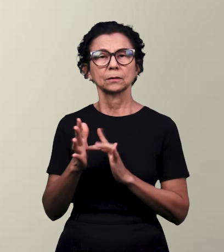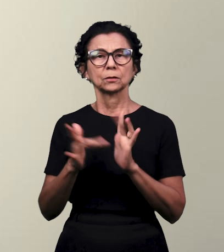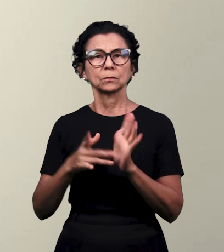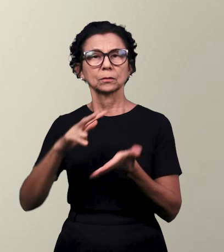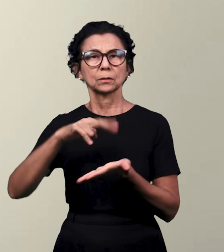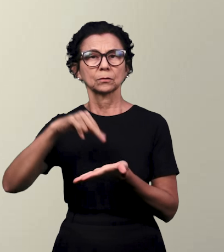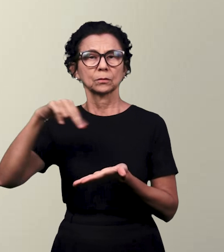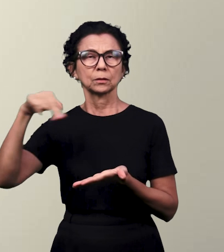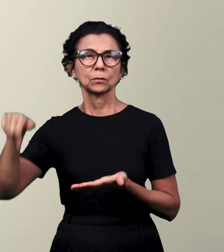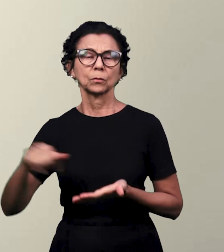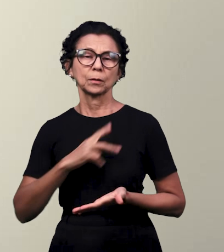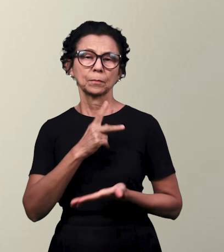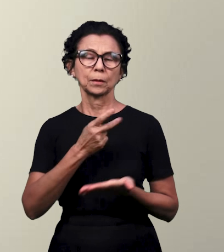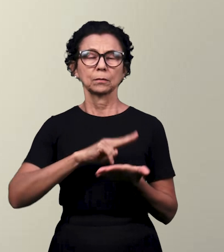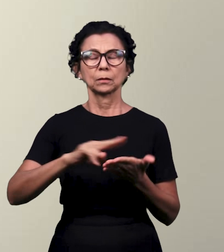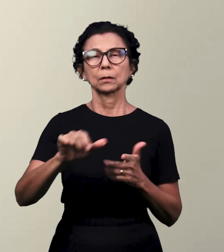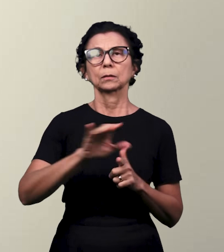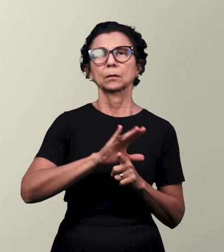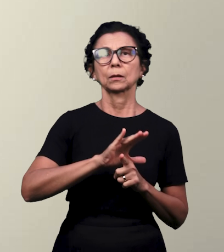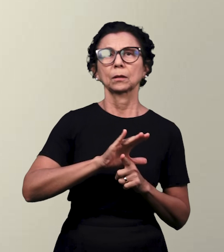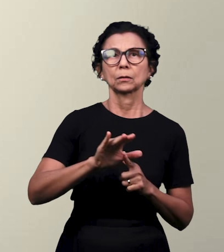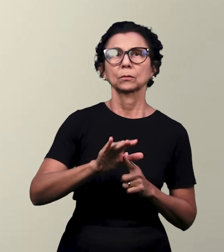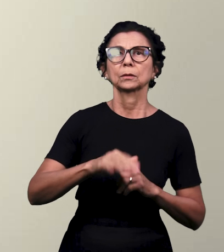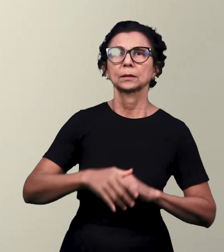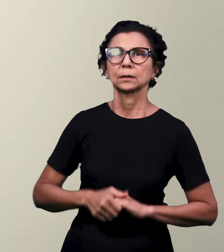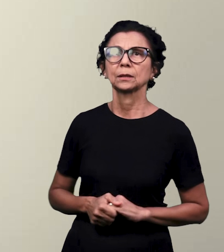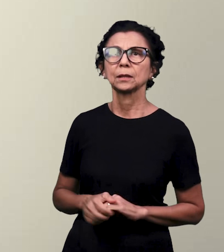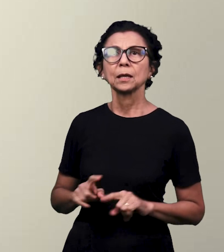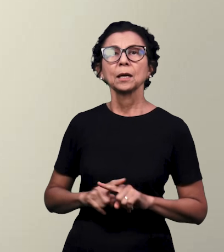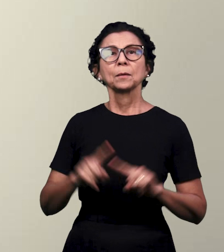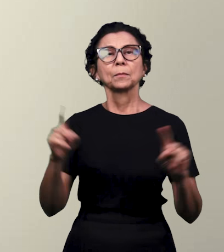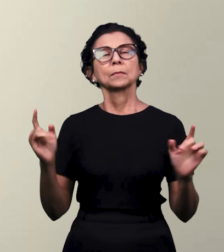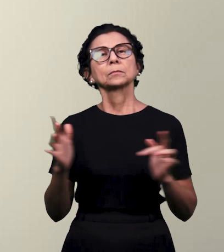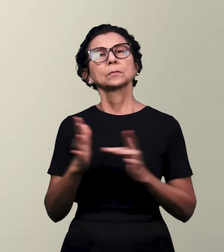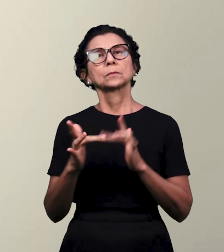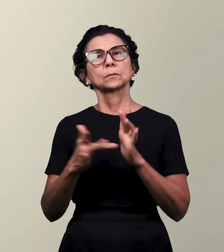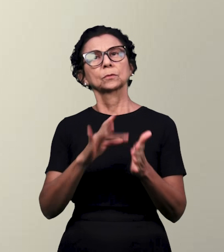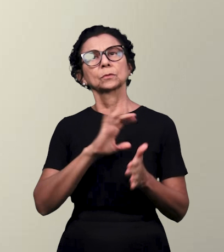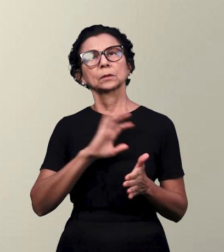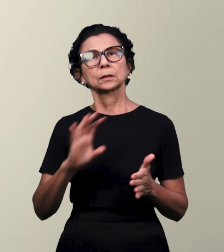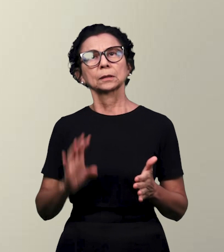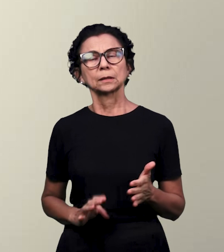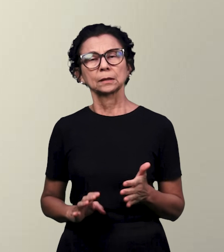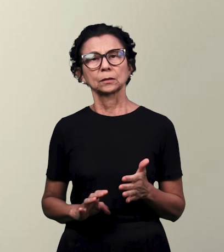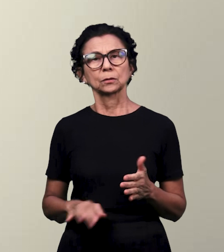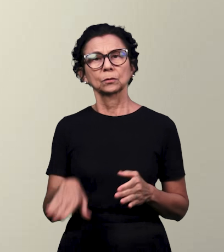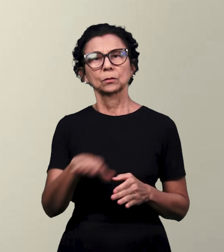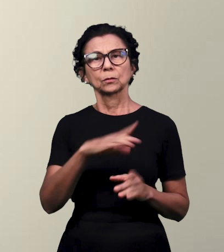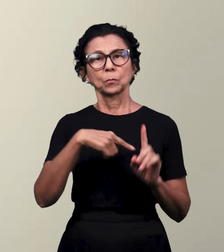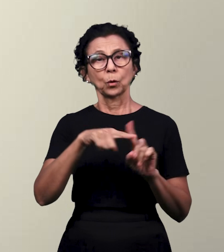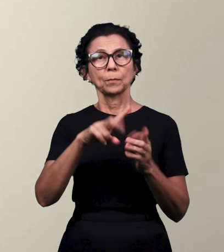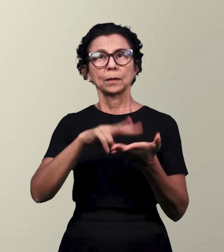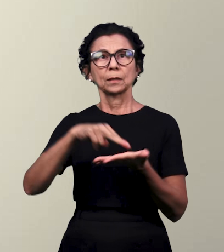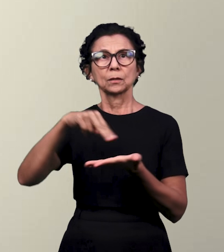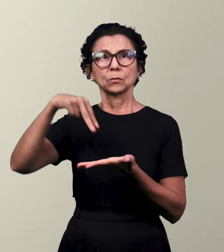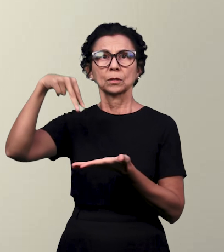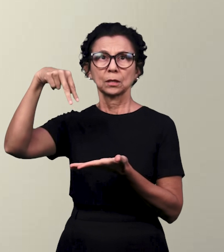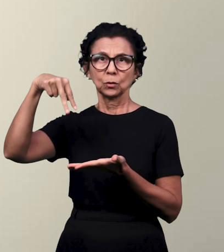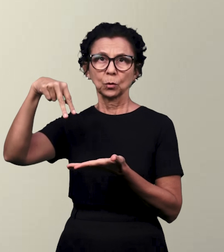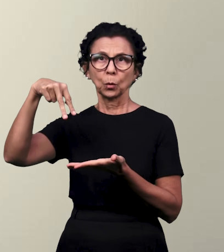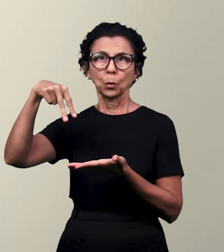aos Coríntios diz, né? Mas de fato Cristo ressuscitou dentre os mortos e foi feito as